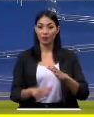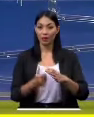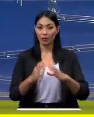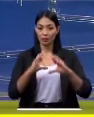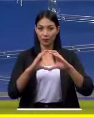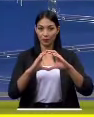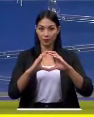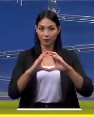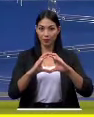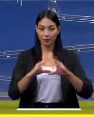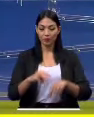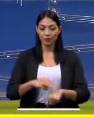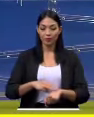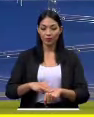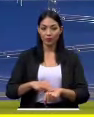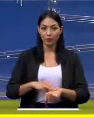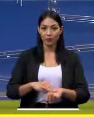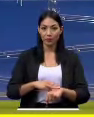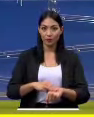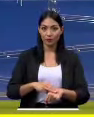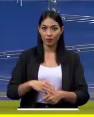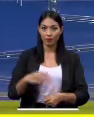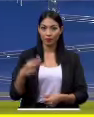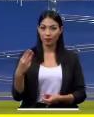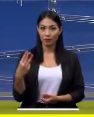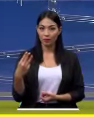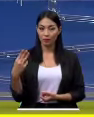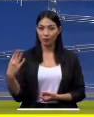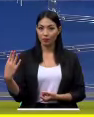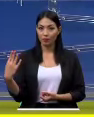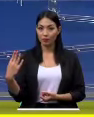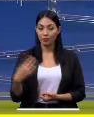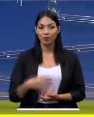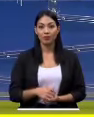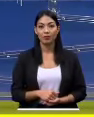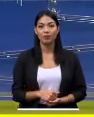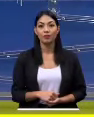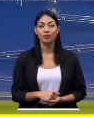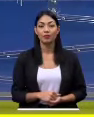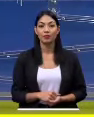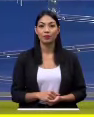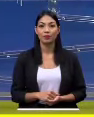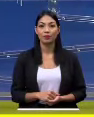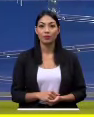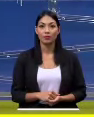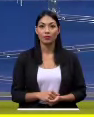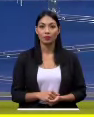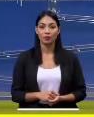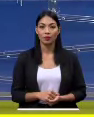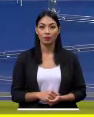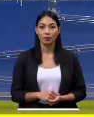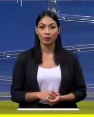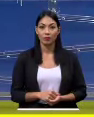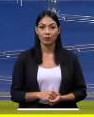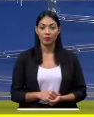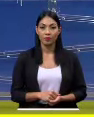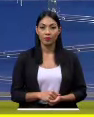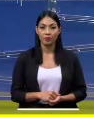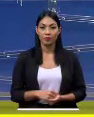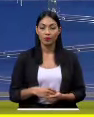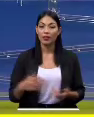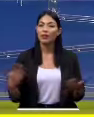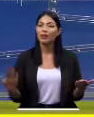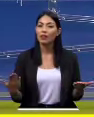número. Bola marrom, número 34. Marrom, 34. E aí,